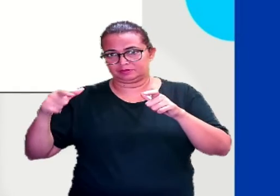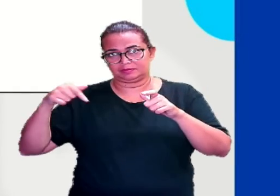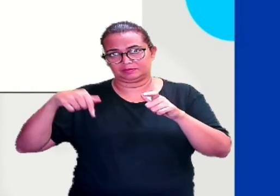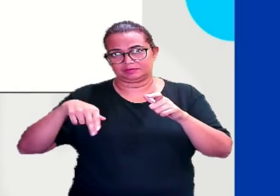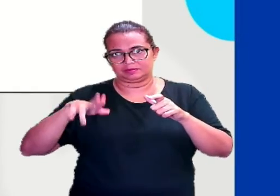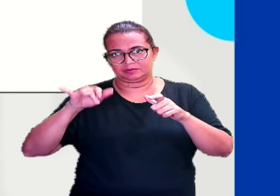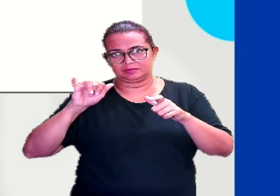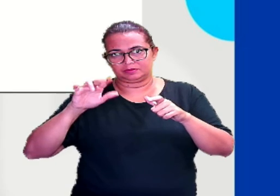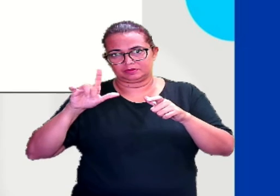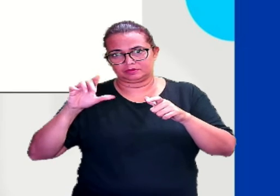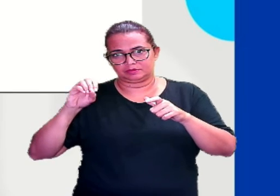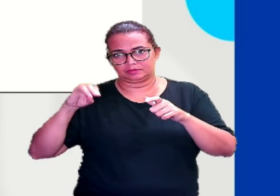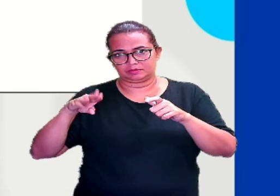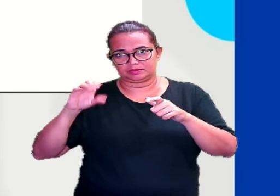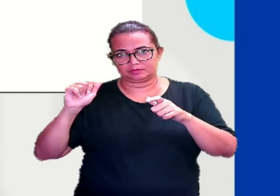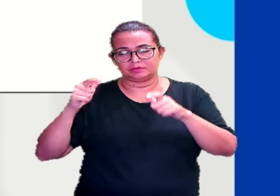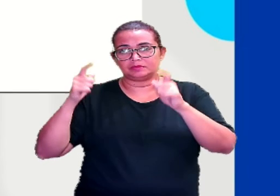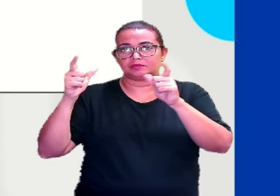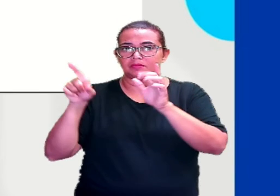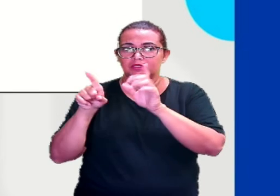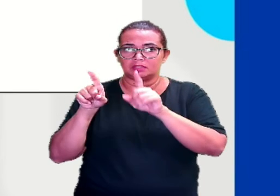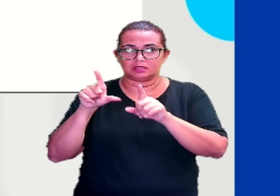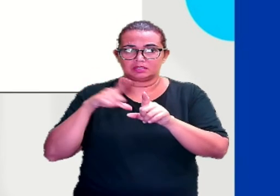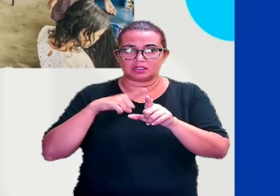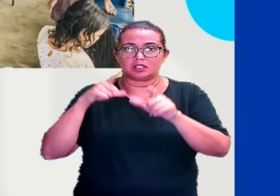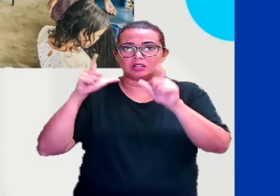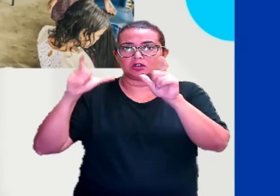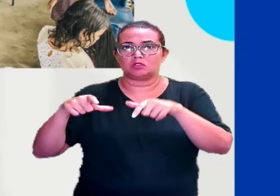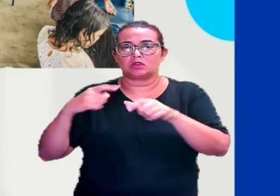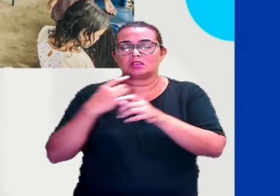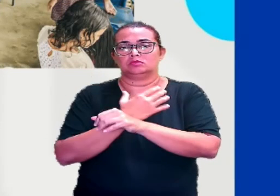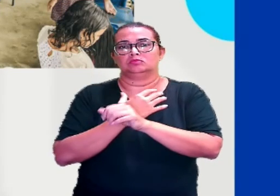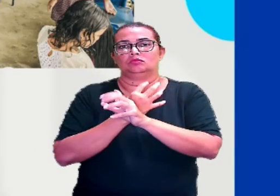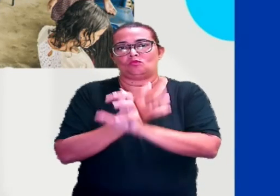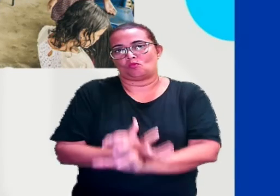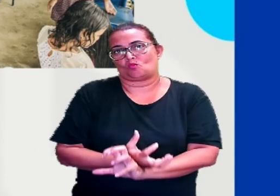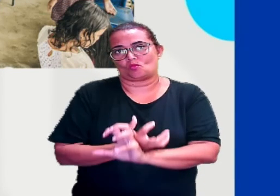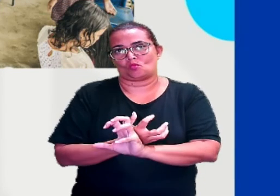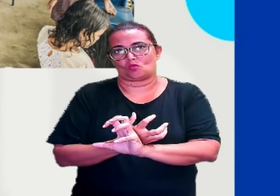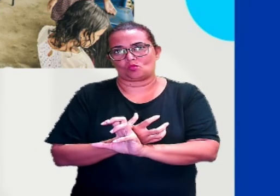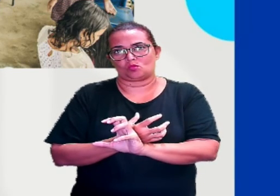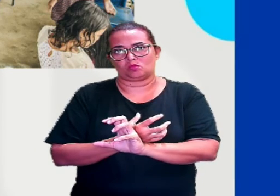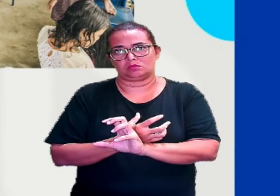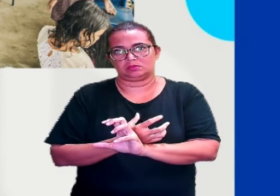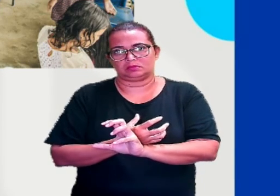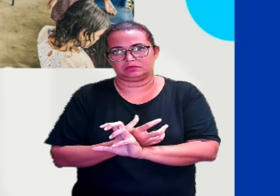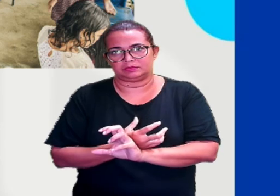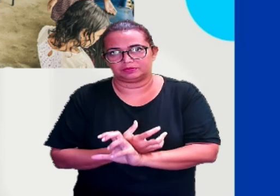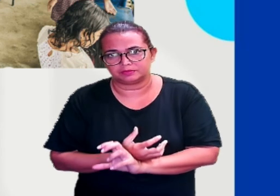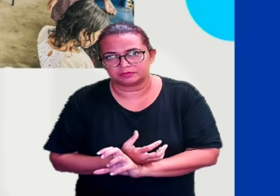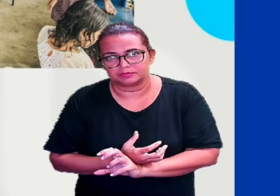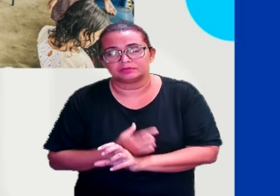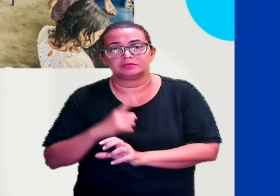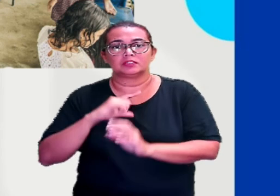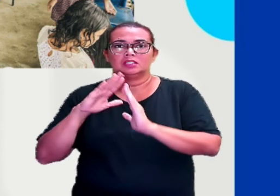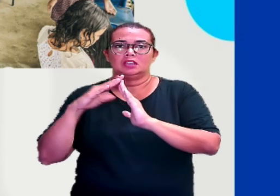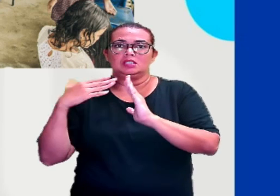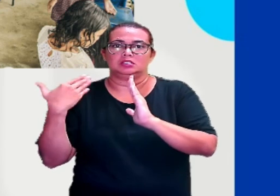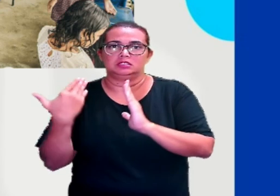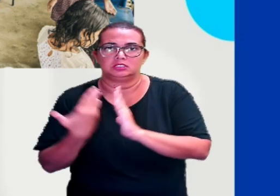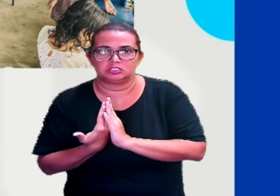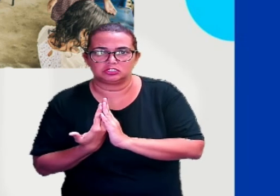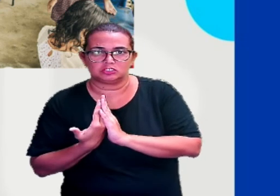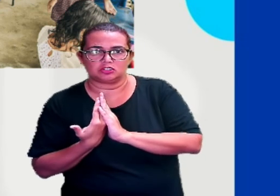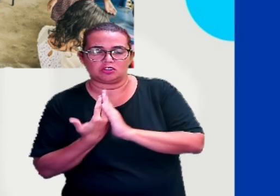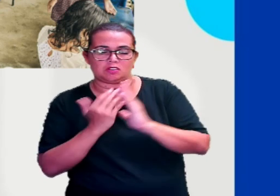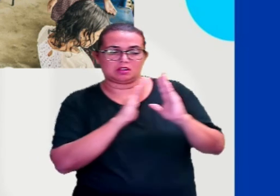de Pernambuco, também fica no sertão, localizada no sertão. Aí a gente tem as escolas quilombolas e uma escola